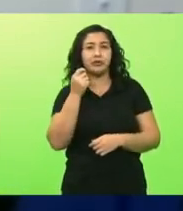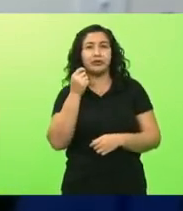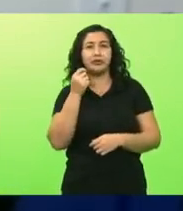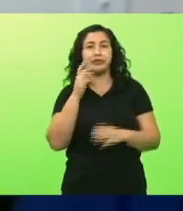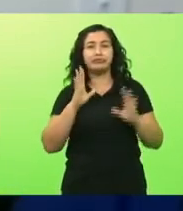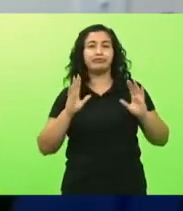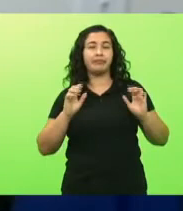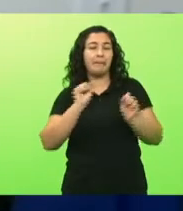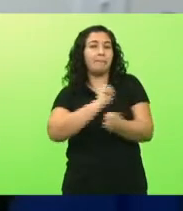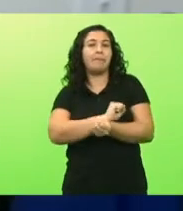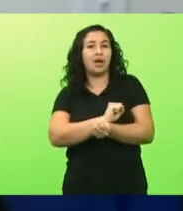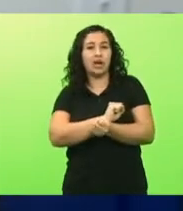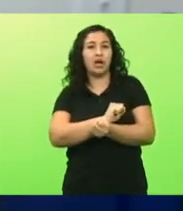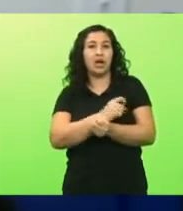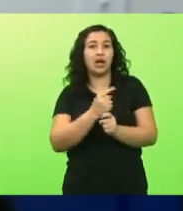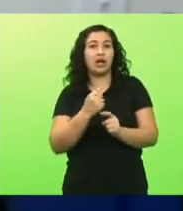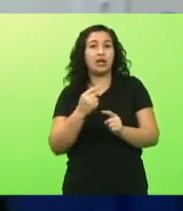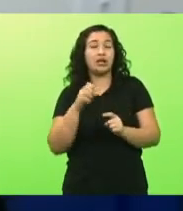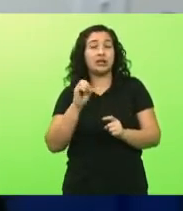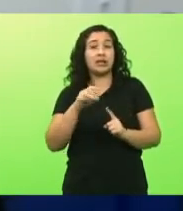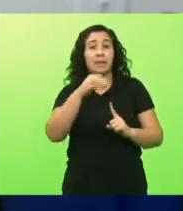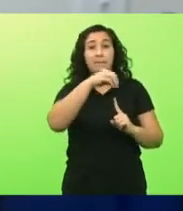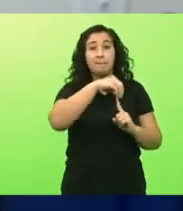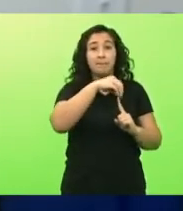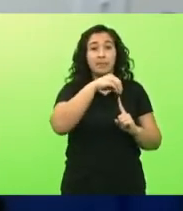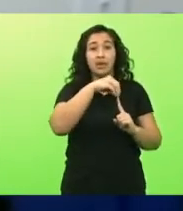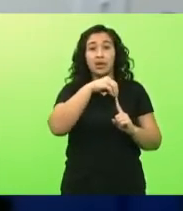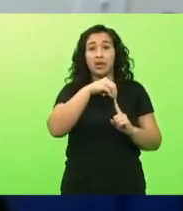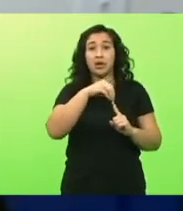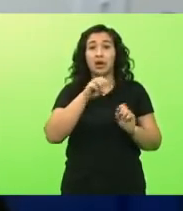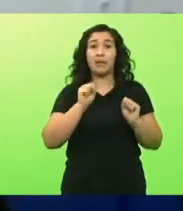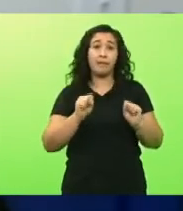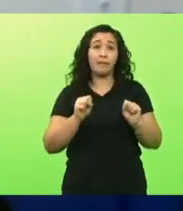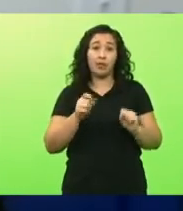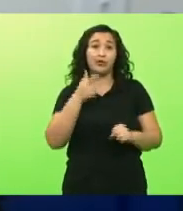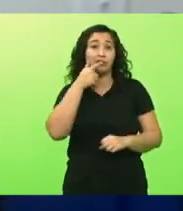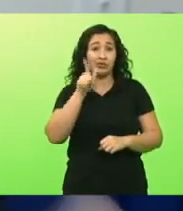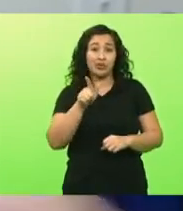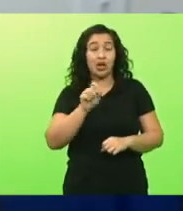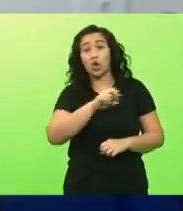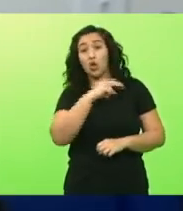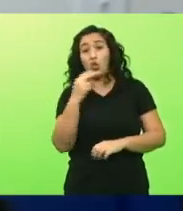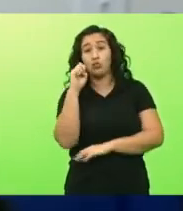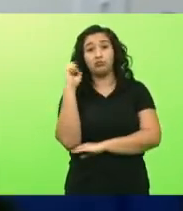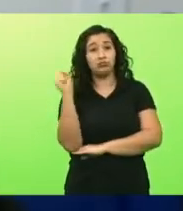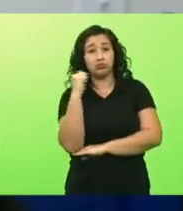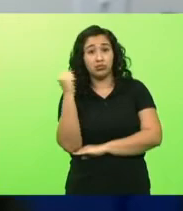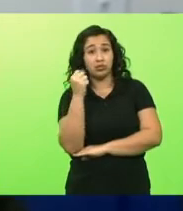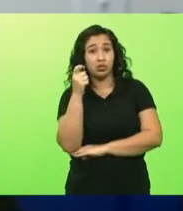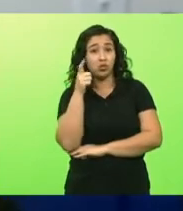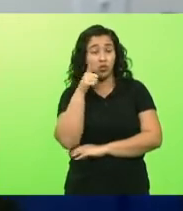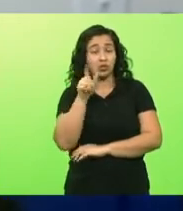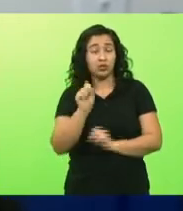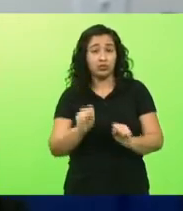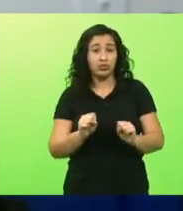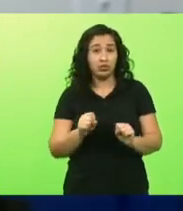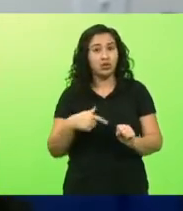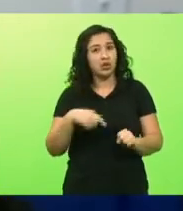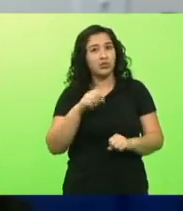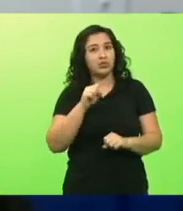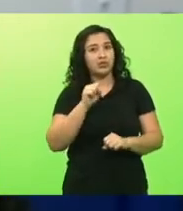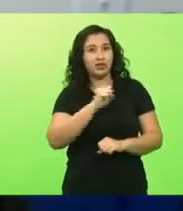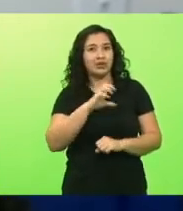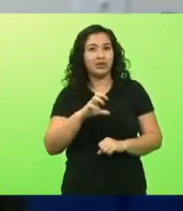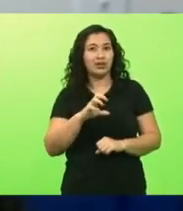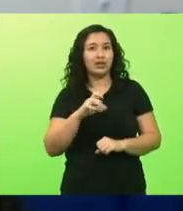senão o Paraná vai levar, porque senão pode ser que o Rio Grande do Sul leve. Então, eu acredito que Santa Catarina é